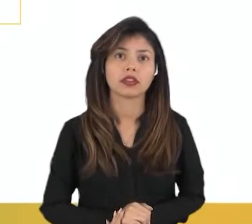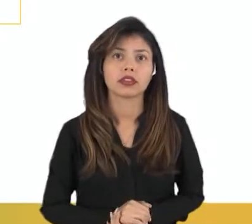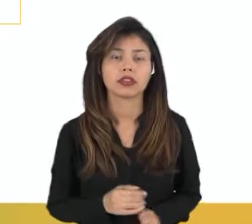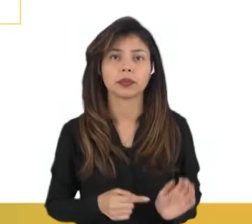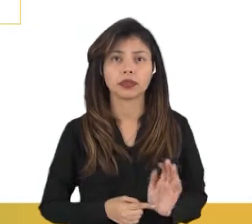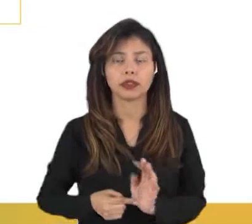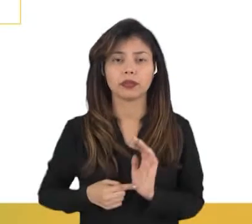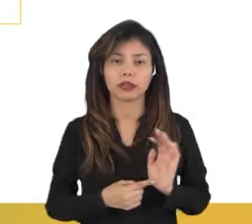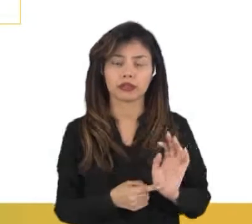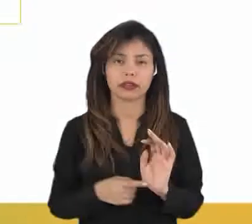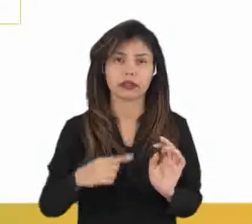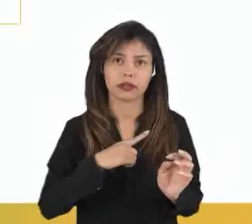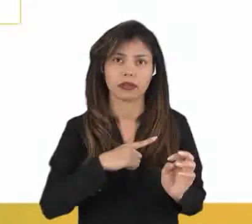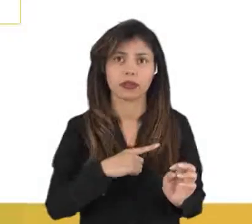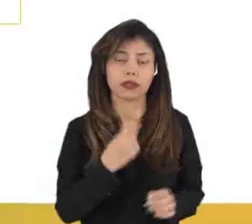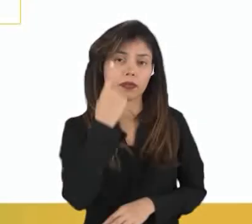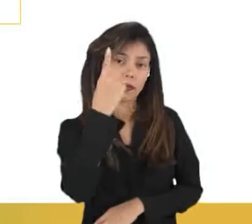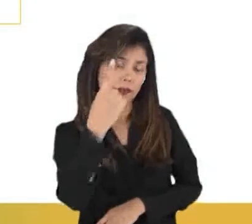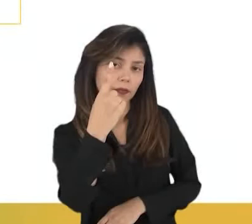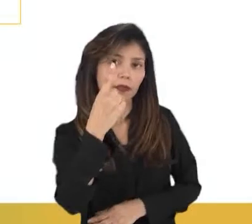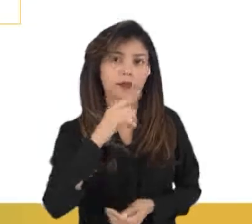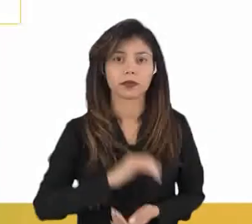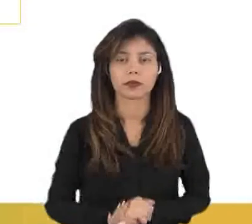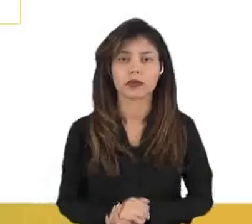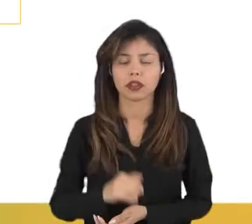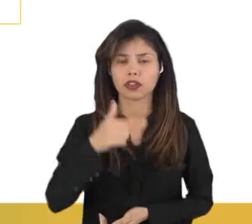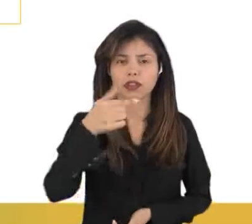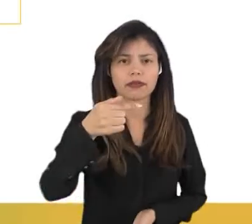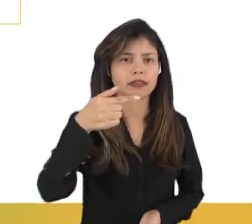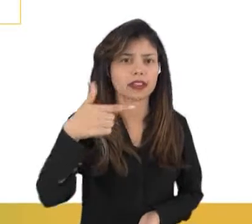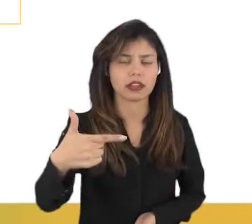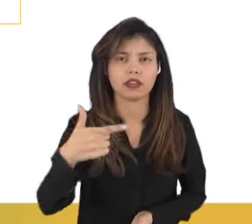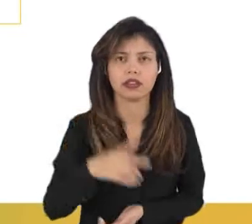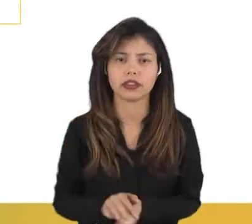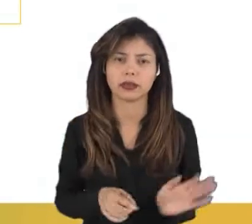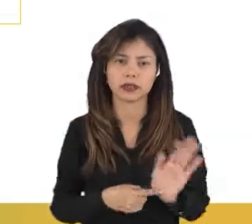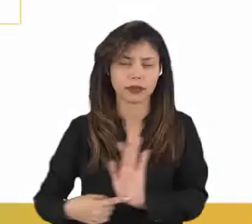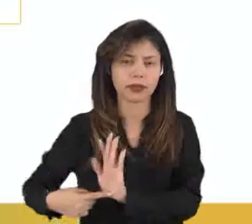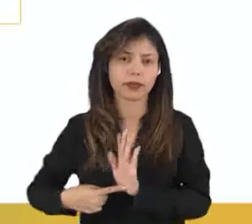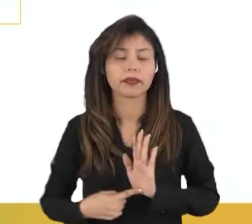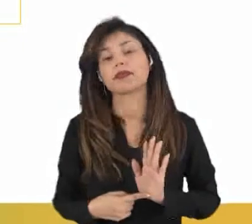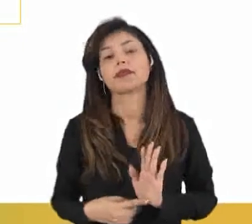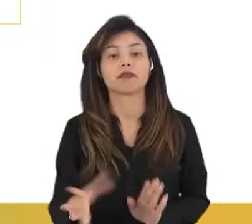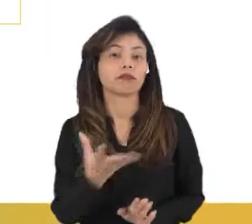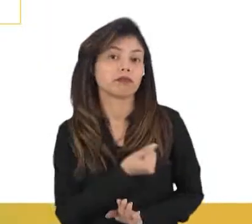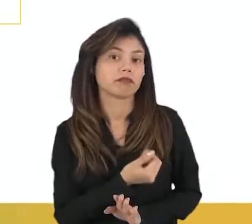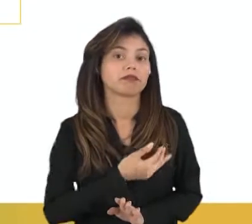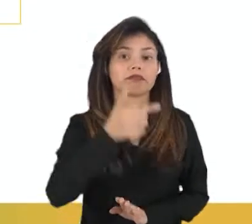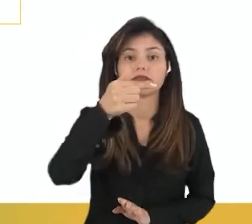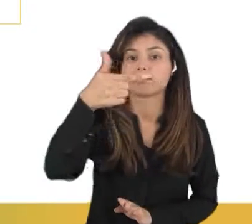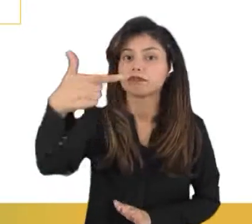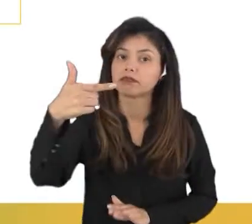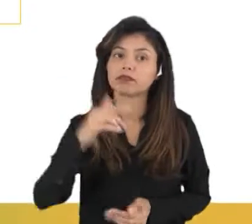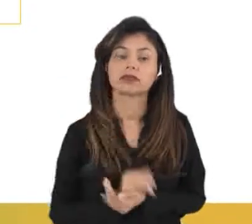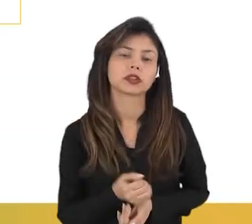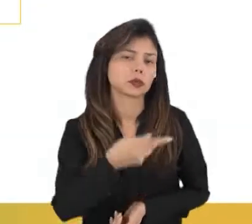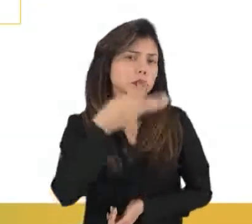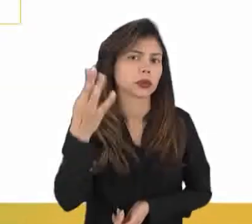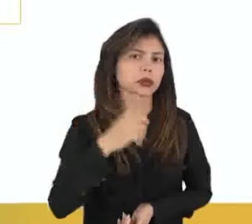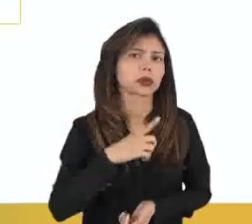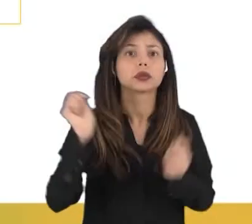Então, nós temos aí o número 1, né, como os casos favoráveis e o número 72, aí a quantidade de